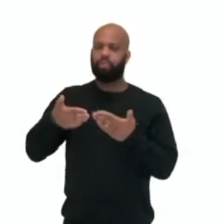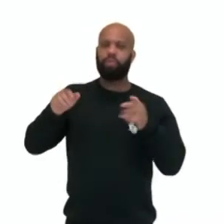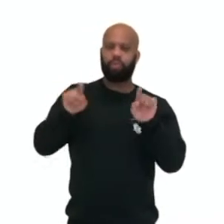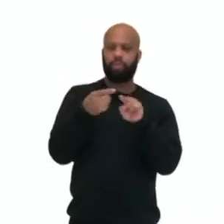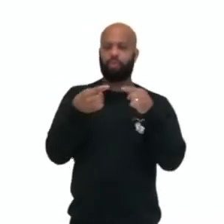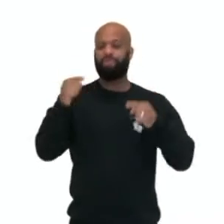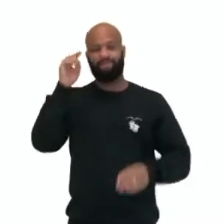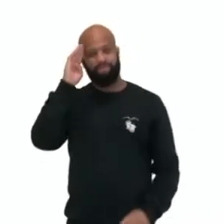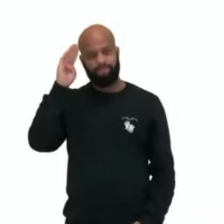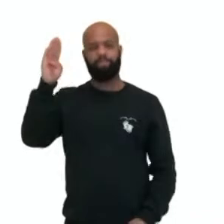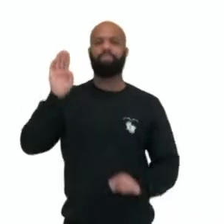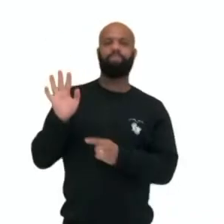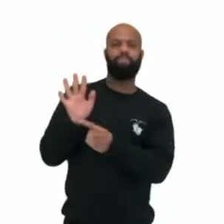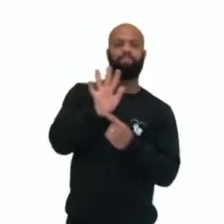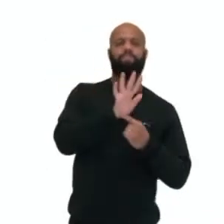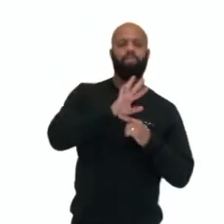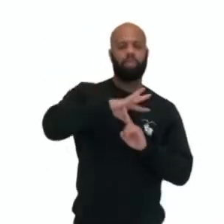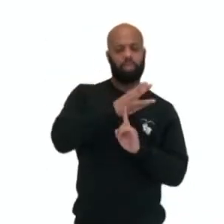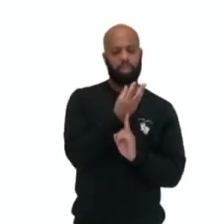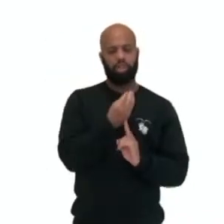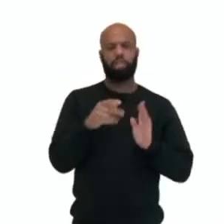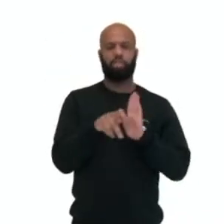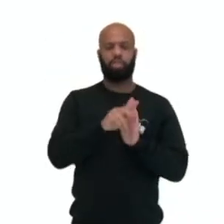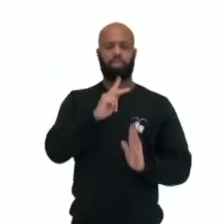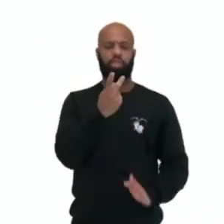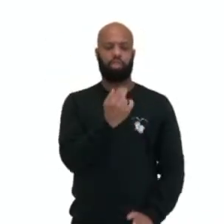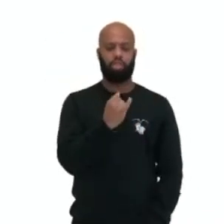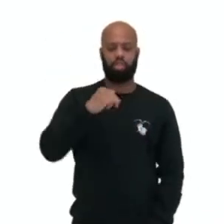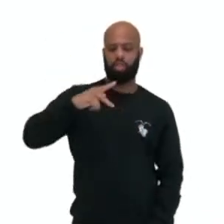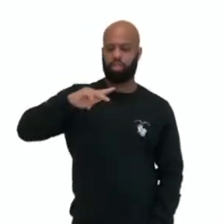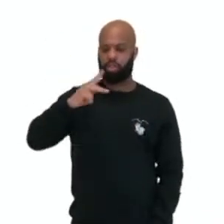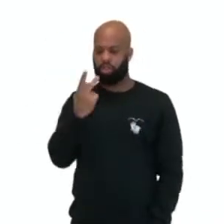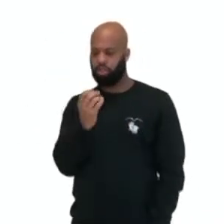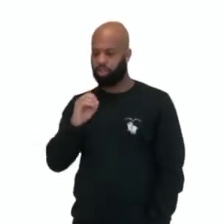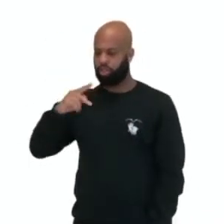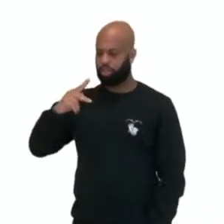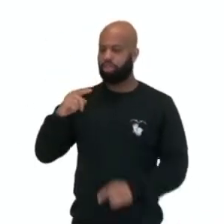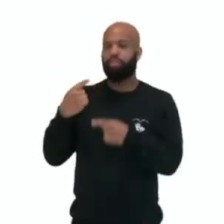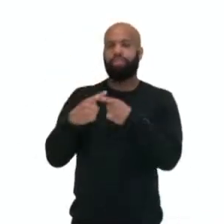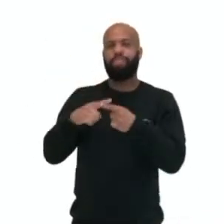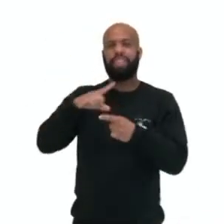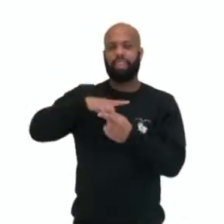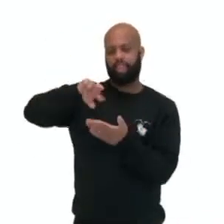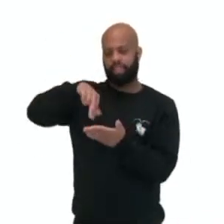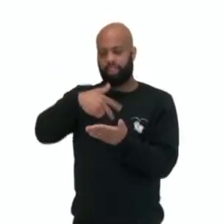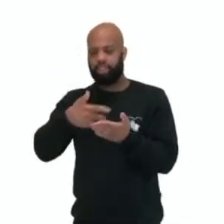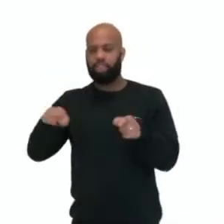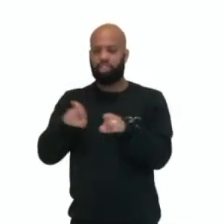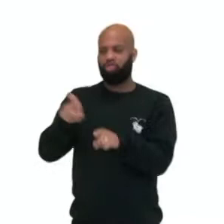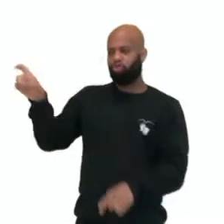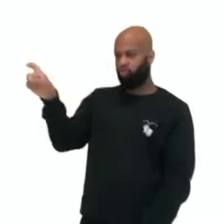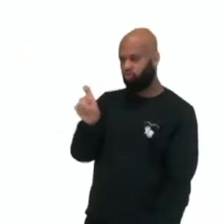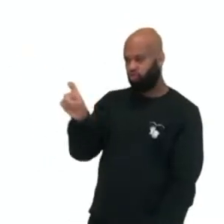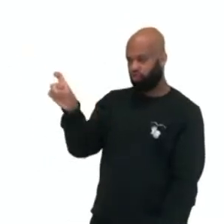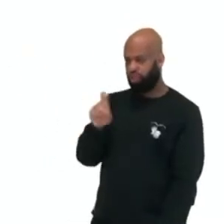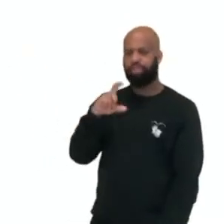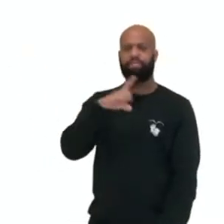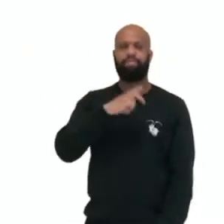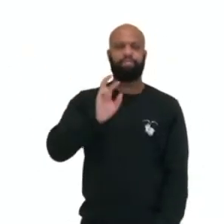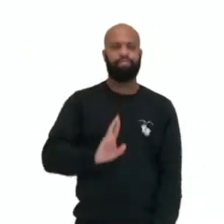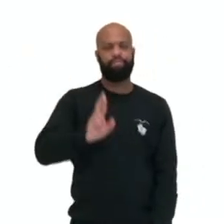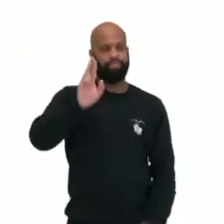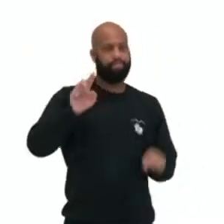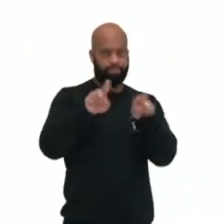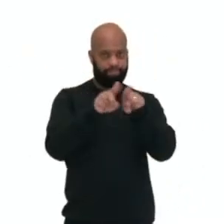manifestação artística do hip hop, mas que também tem na dança e no grafite forte